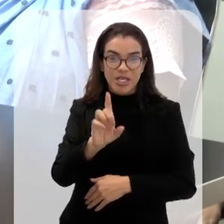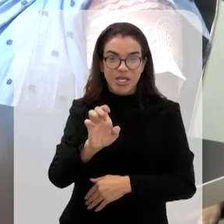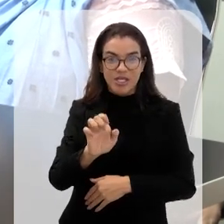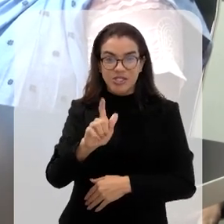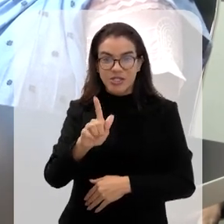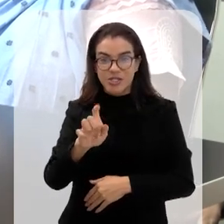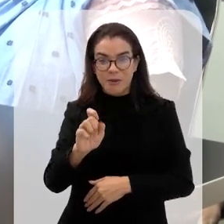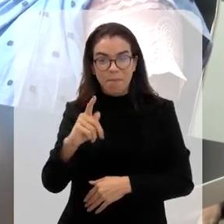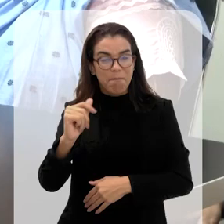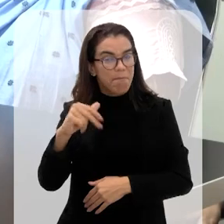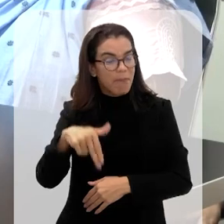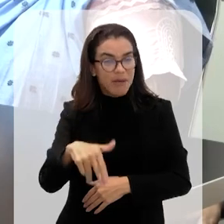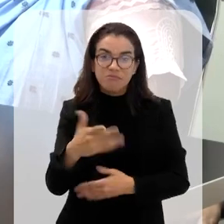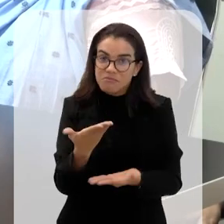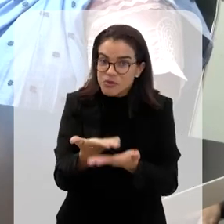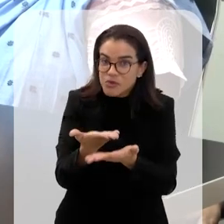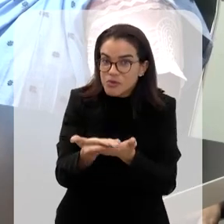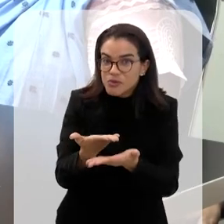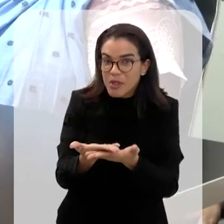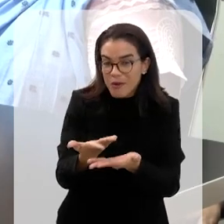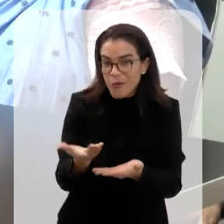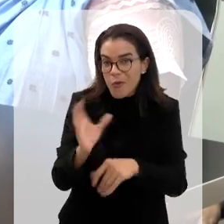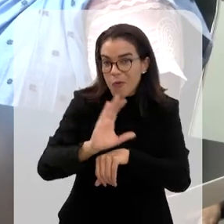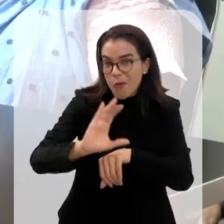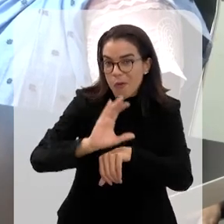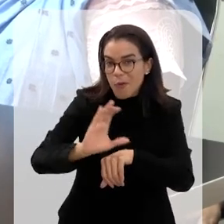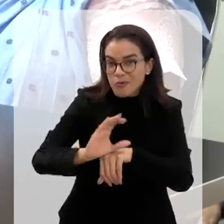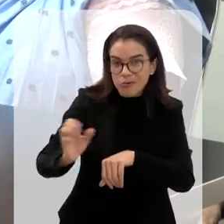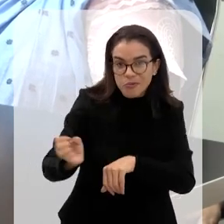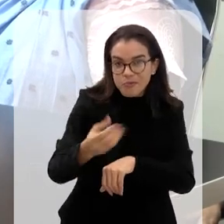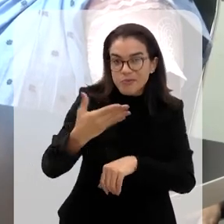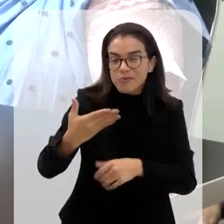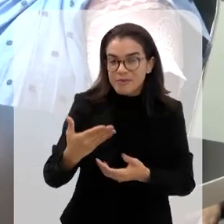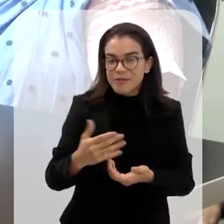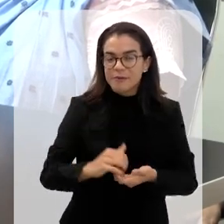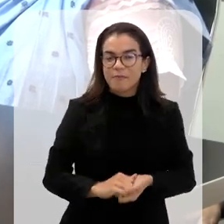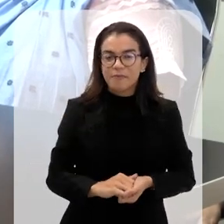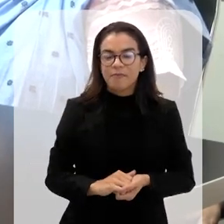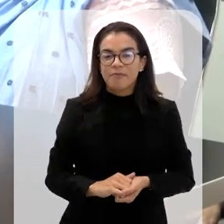DGPAM. Fiz um curso de reciclagem lá. Então,